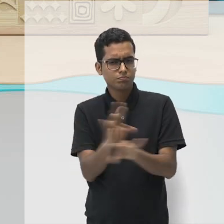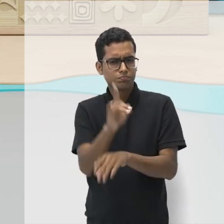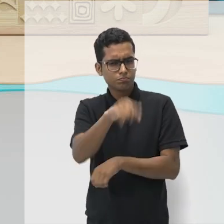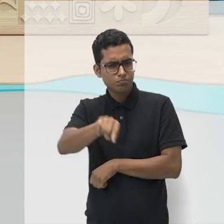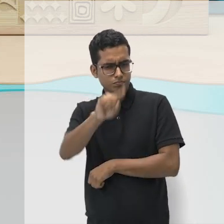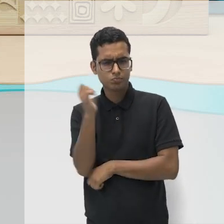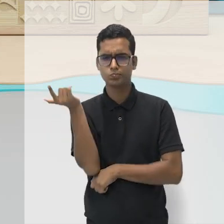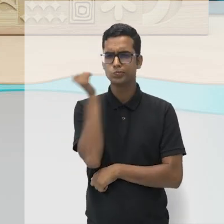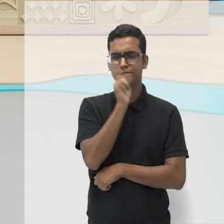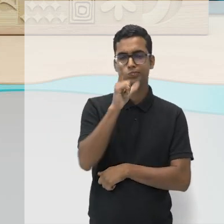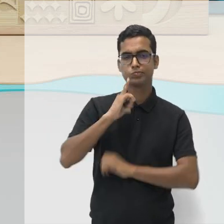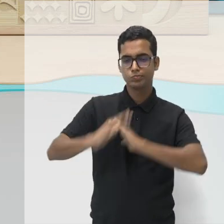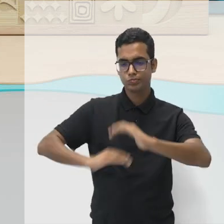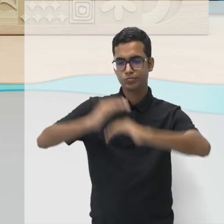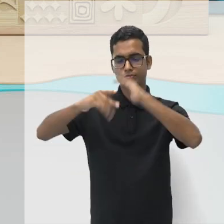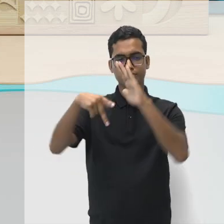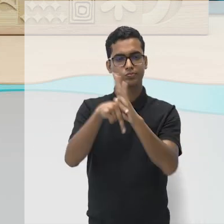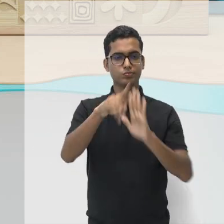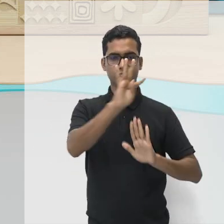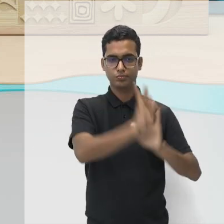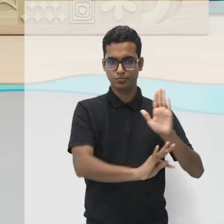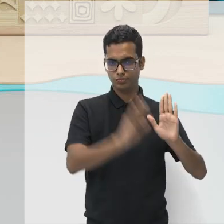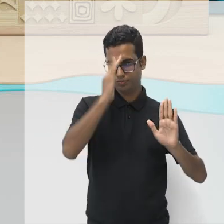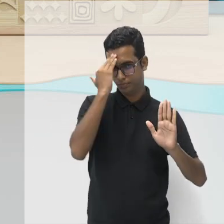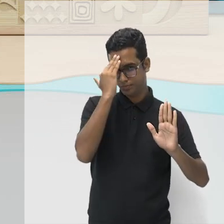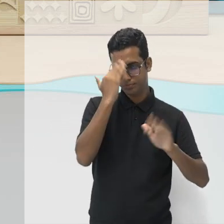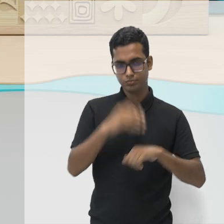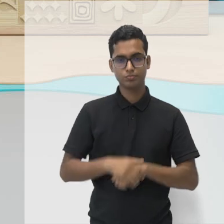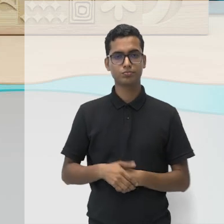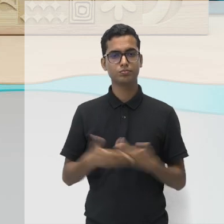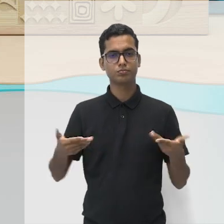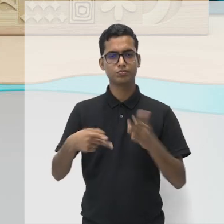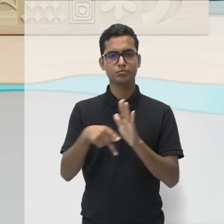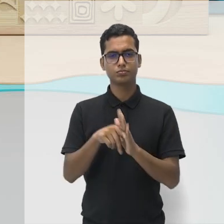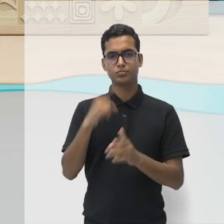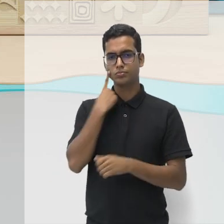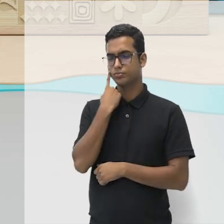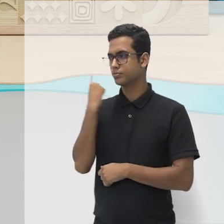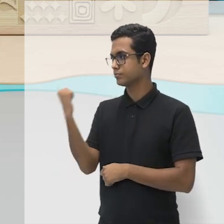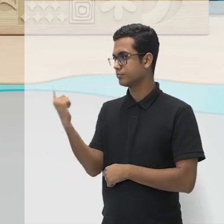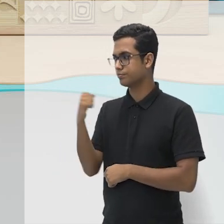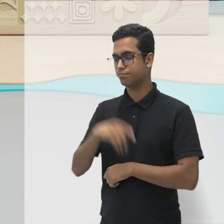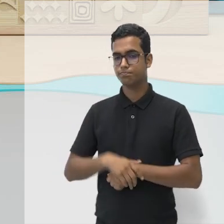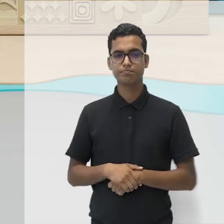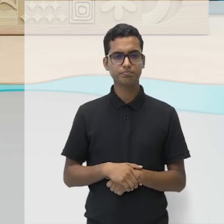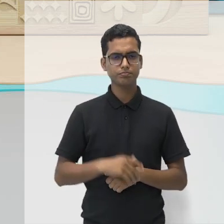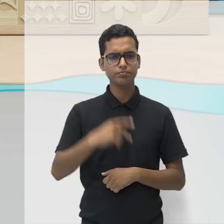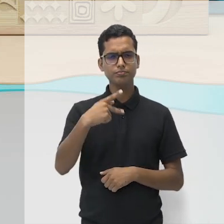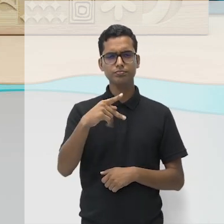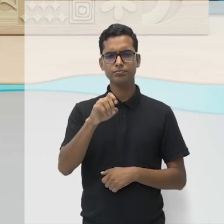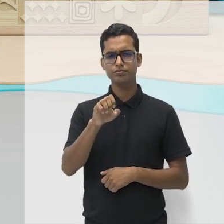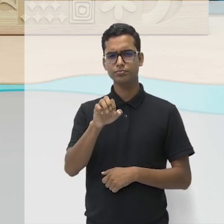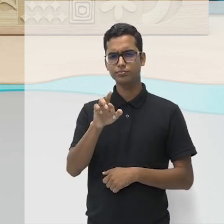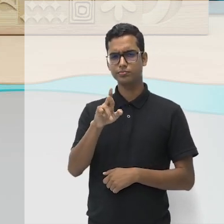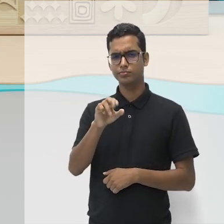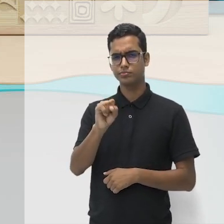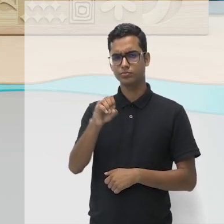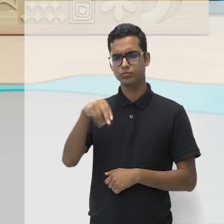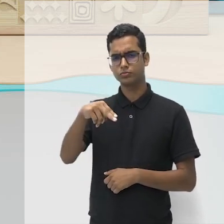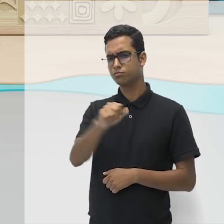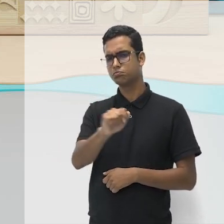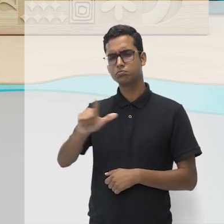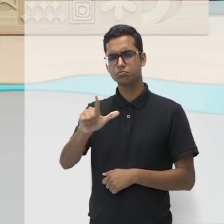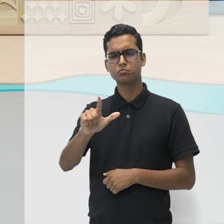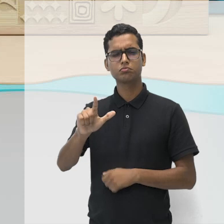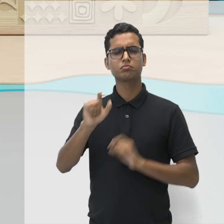você conseguir desenvolver seu texto. Então, vamos tratar de personal information, informações pessoais, né? Como que eu falo, como